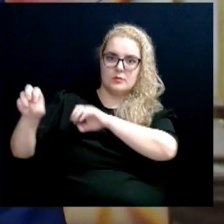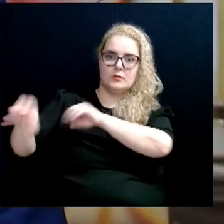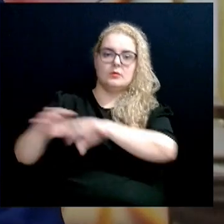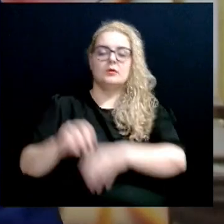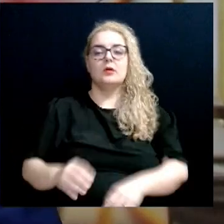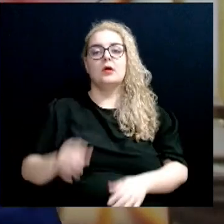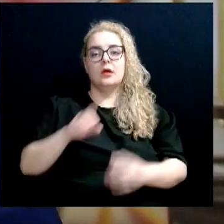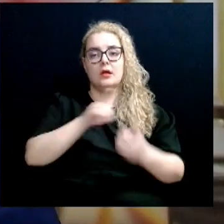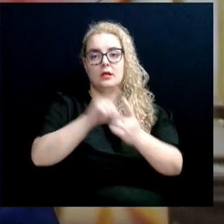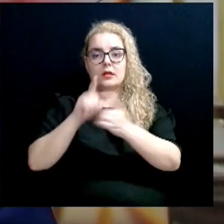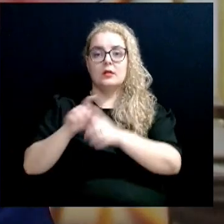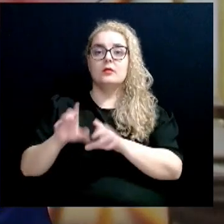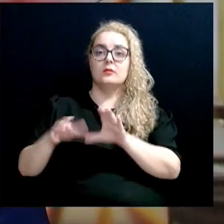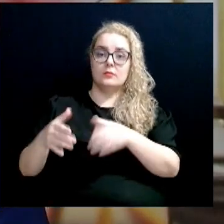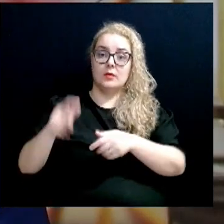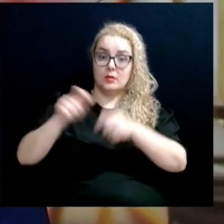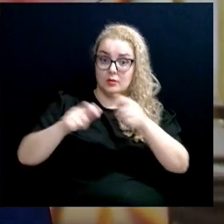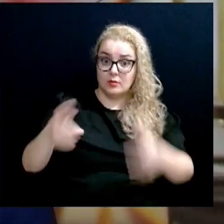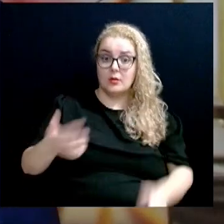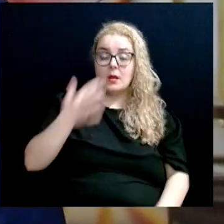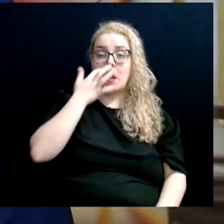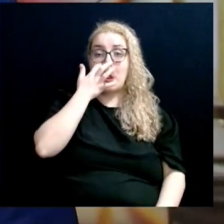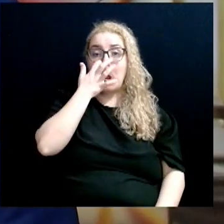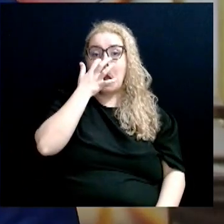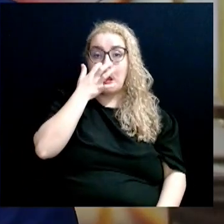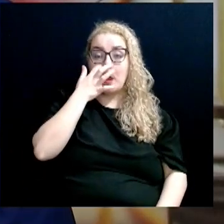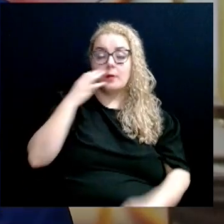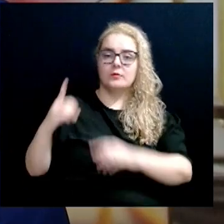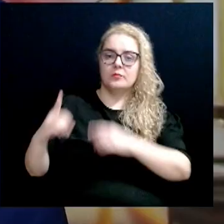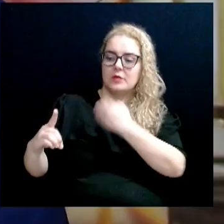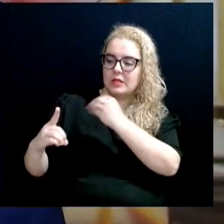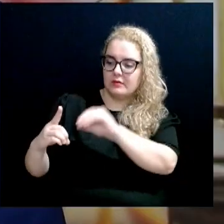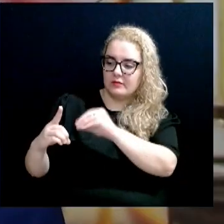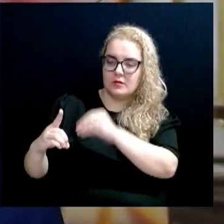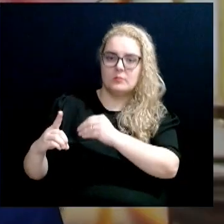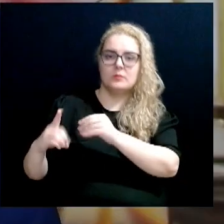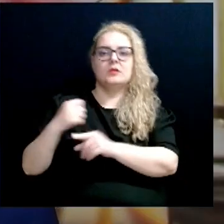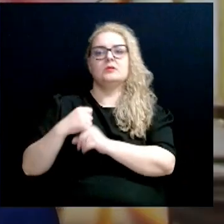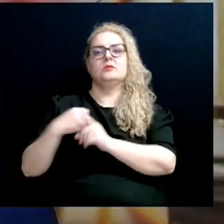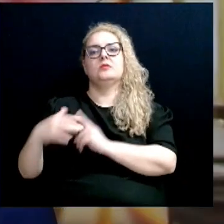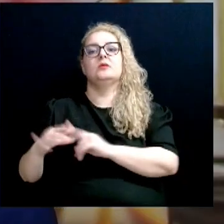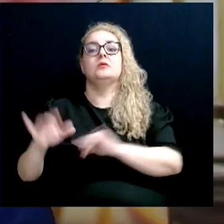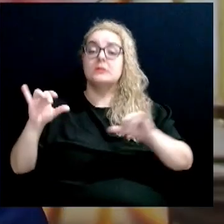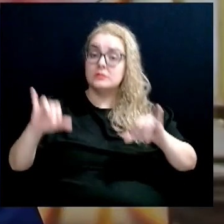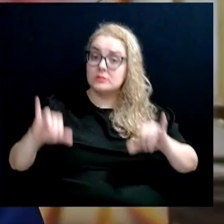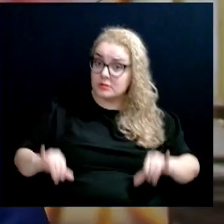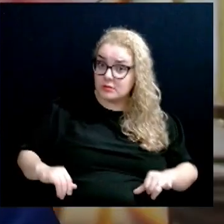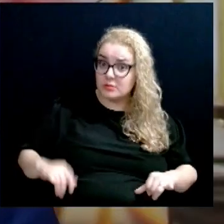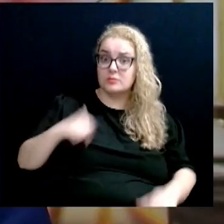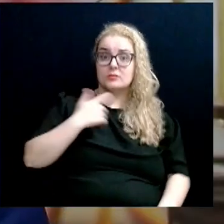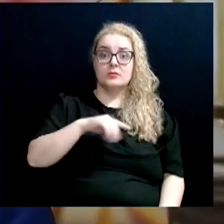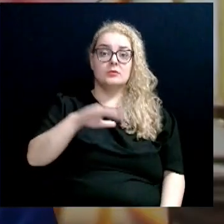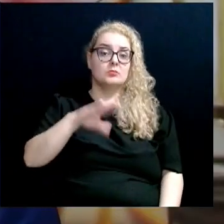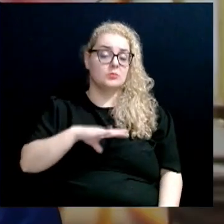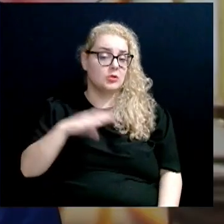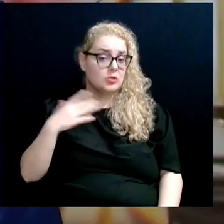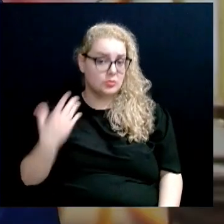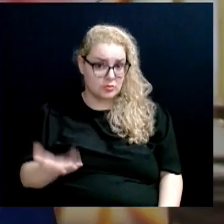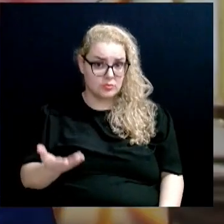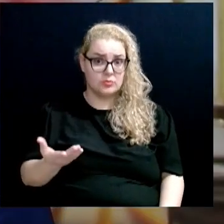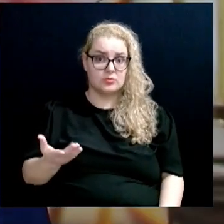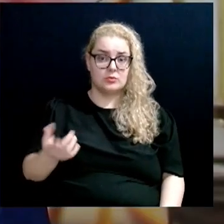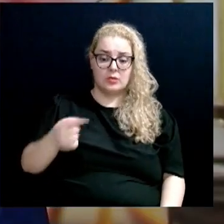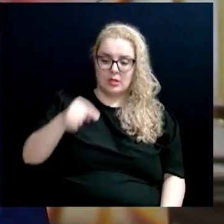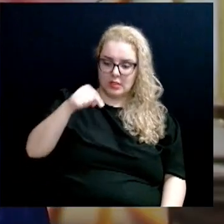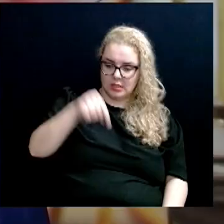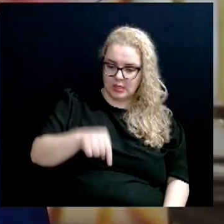aquelas pessoas que estão em vulnerabilidade social, que estão sofrendo na nossa cidade, e eles ajudam essas